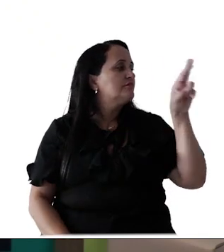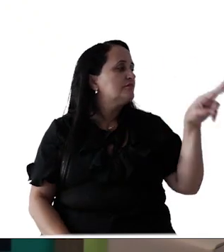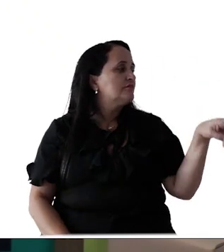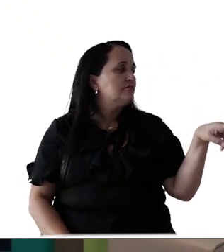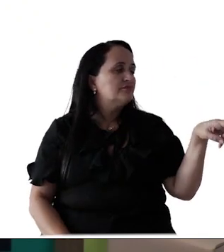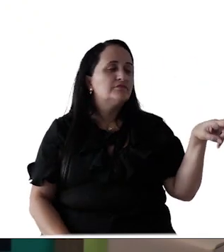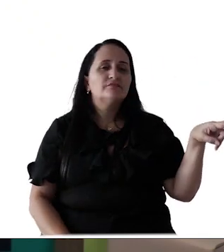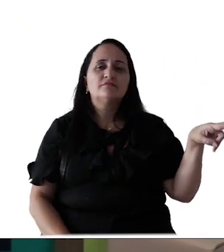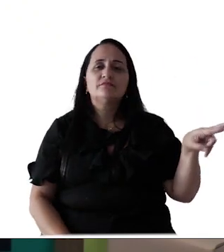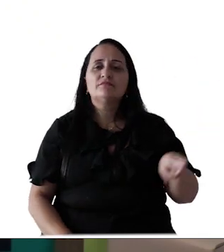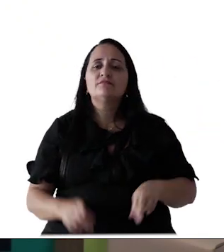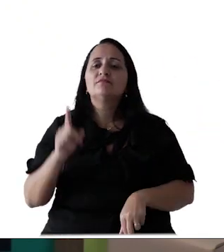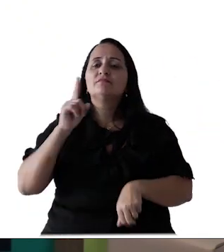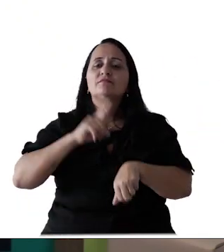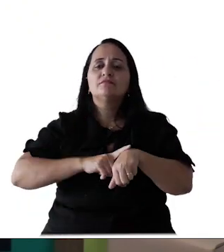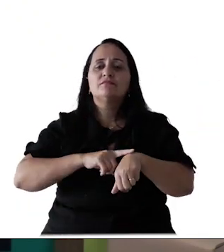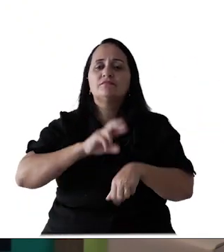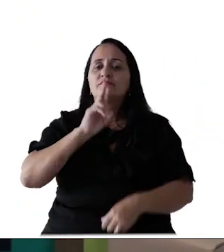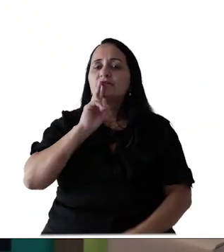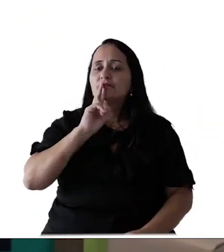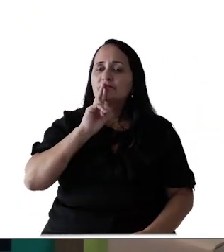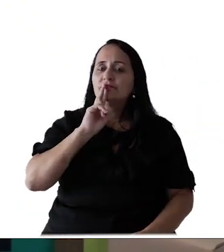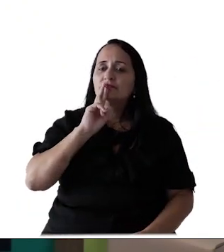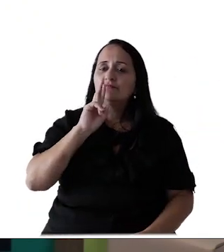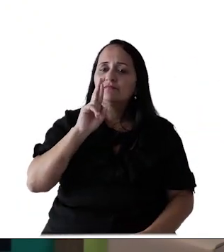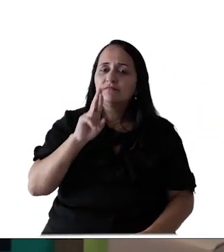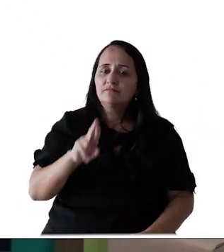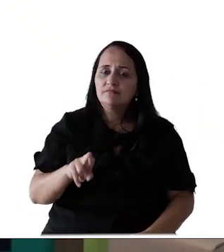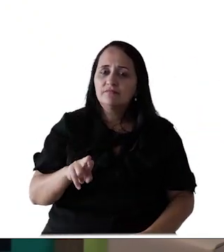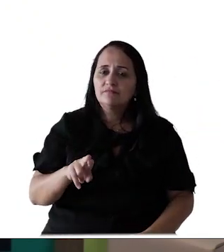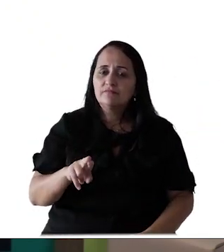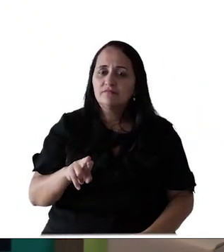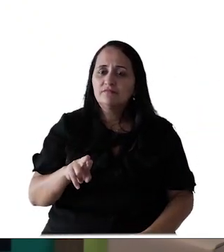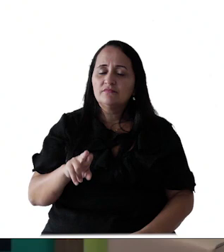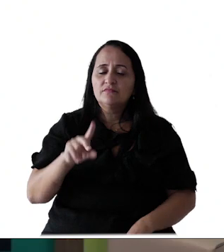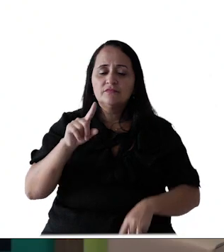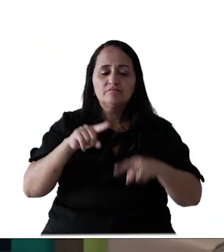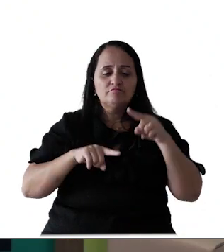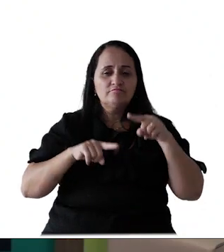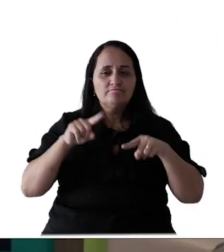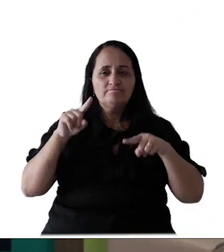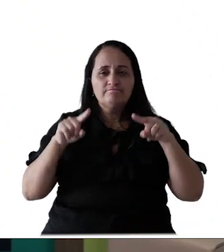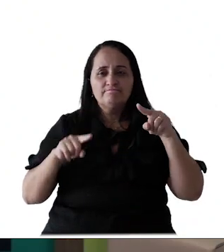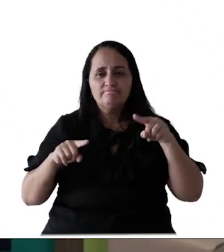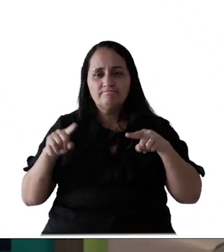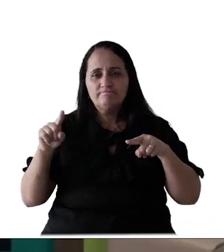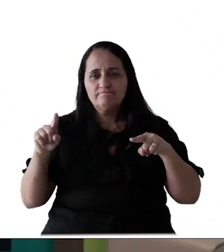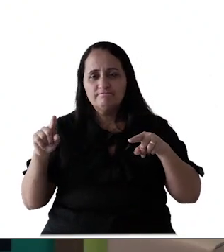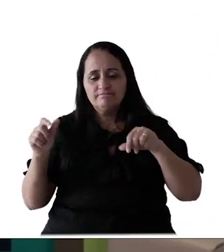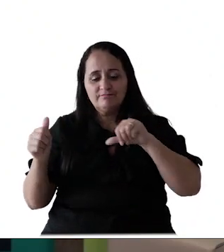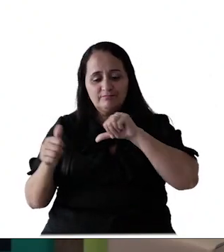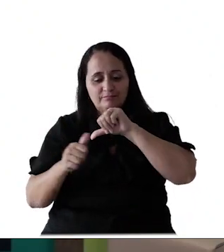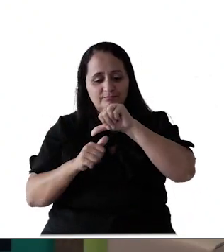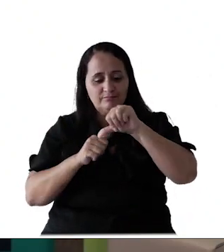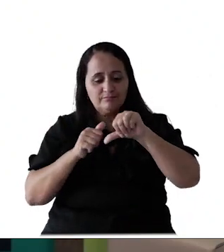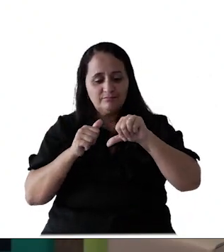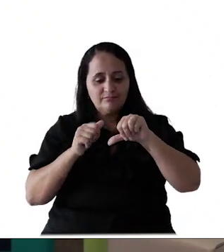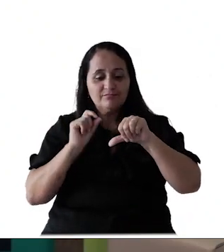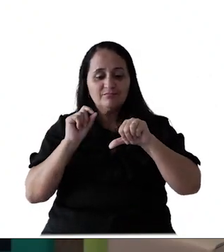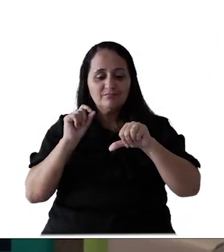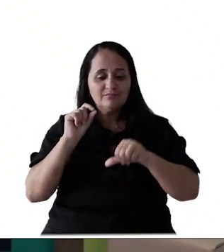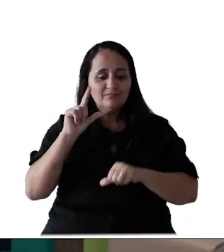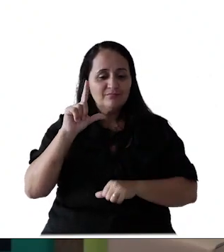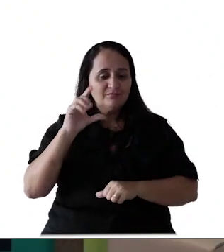resposta. E no momento da resposta, é o momento que eles fazem a alternância e ele se transforma em